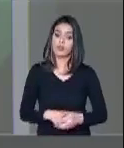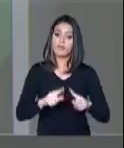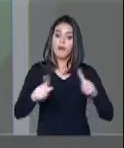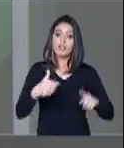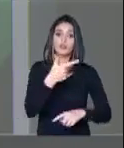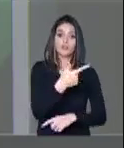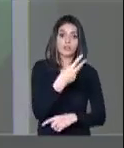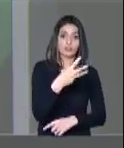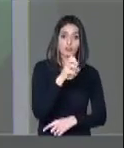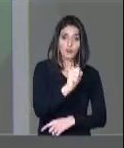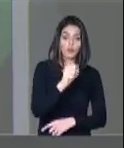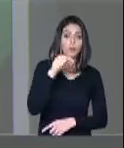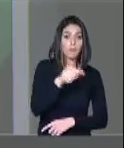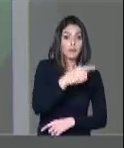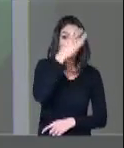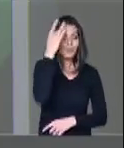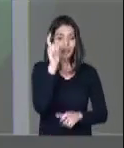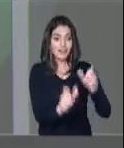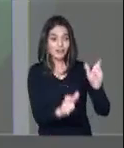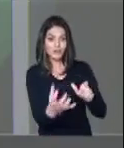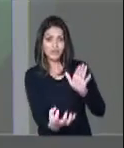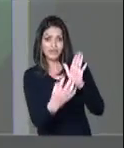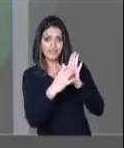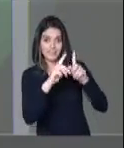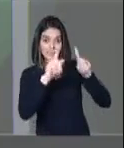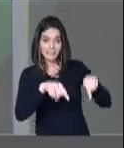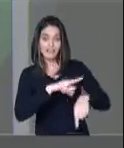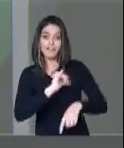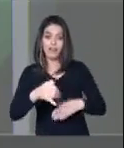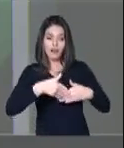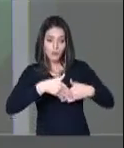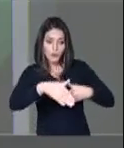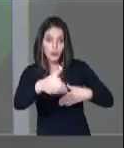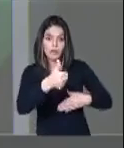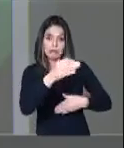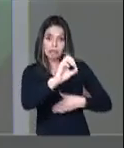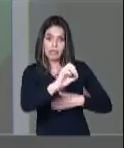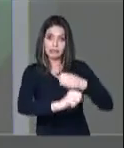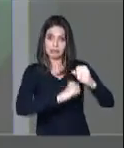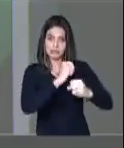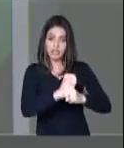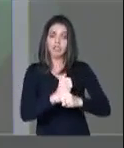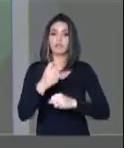mas 238 mil servidores vão receber ao longo desses 10 anos